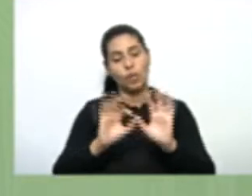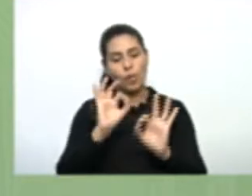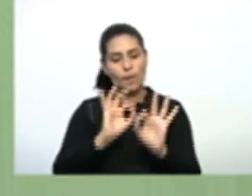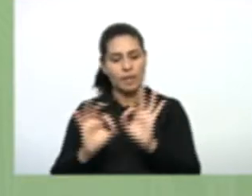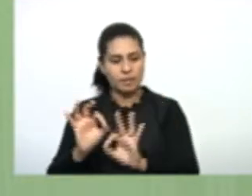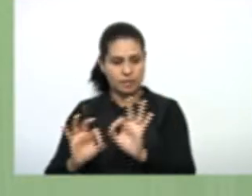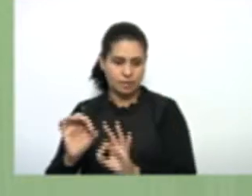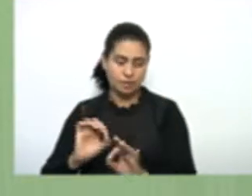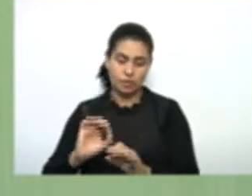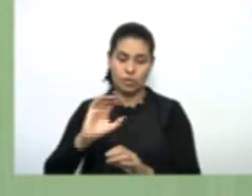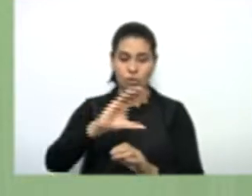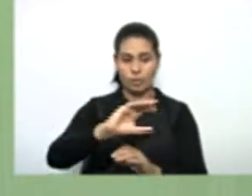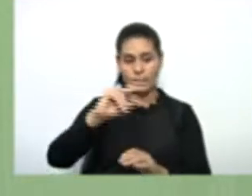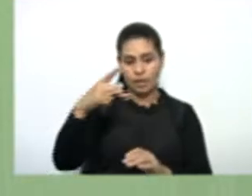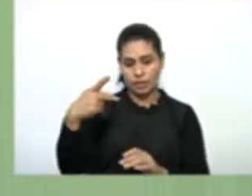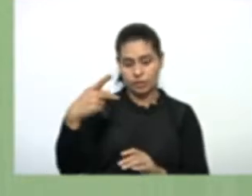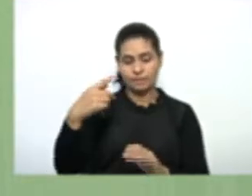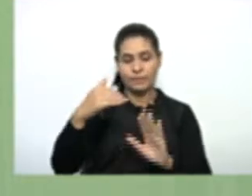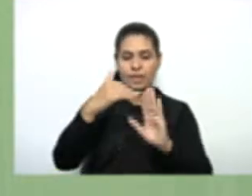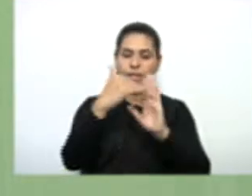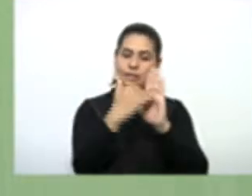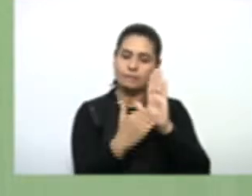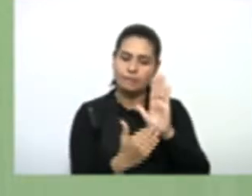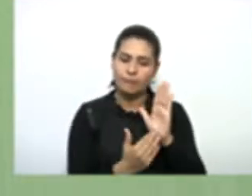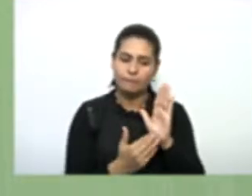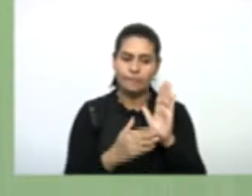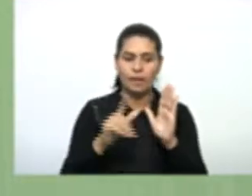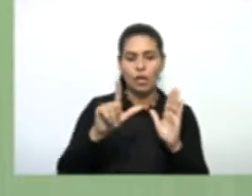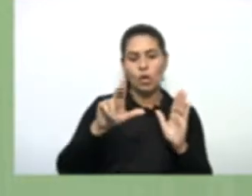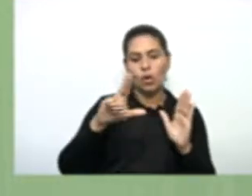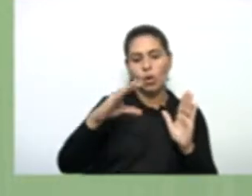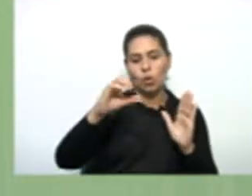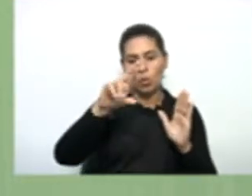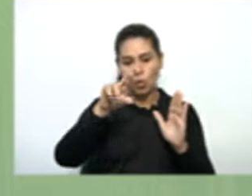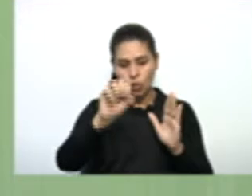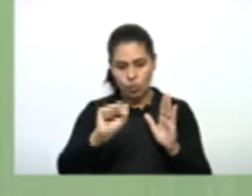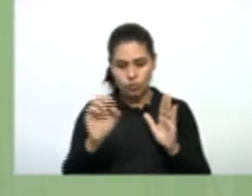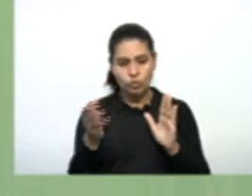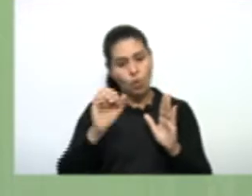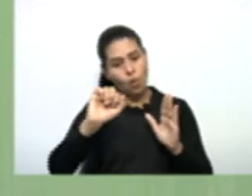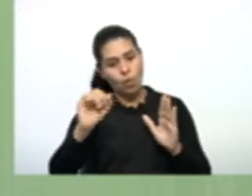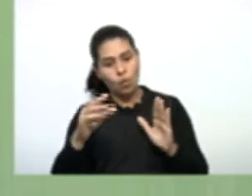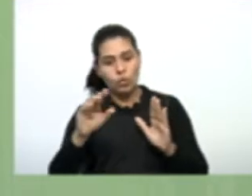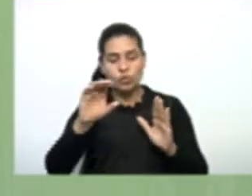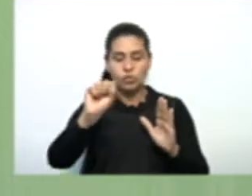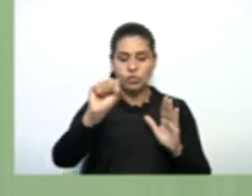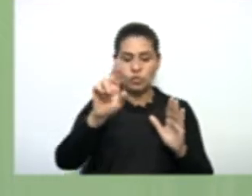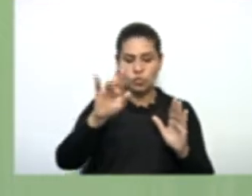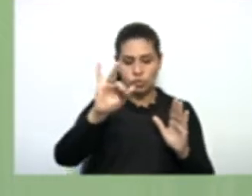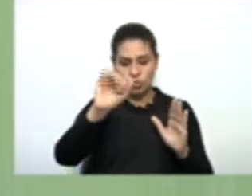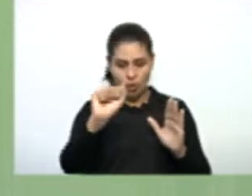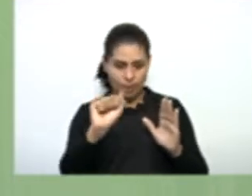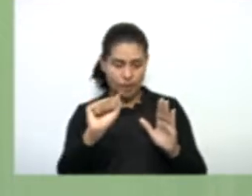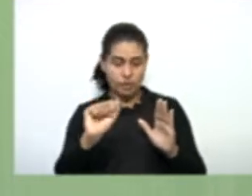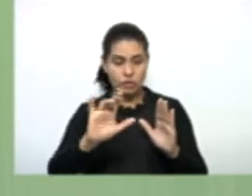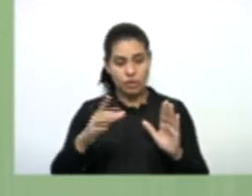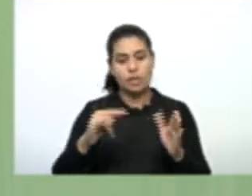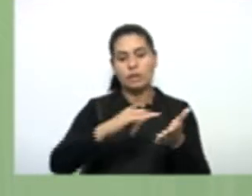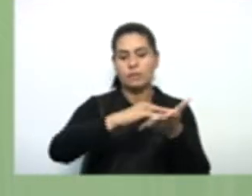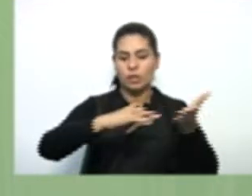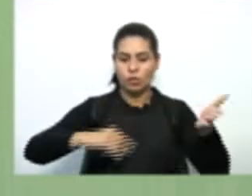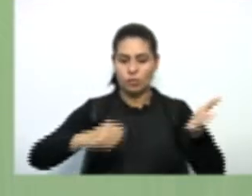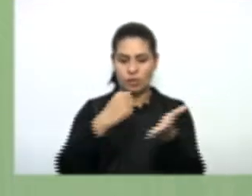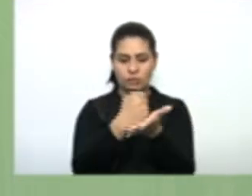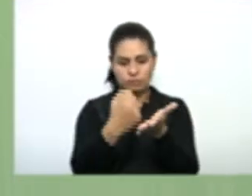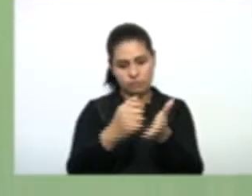cooperativas, definir conceitos de lucro e sobra e identificar aspectos referentes a contratos e relações